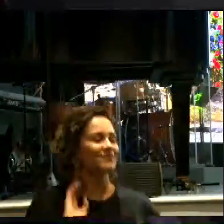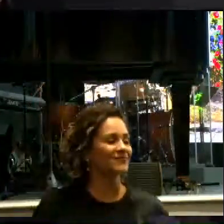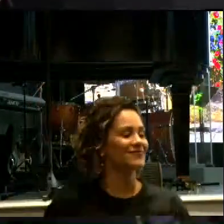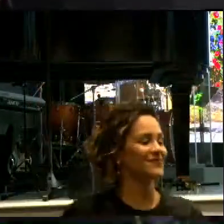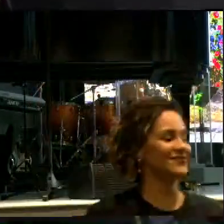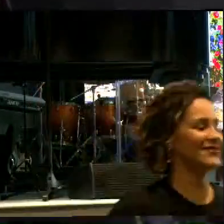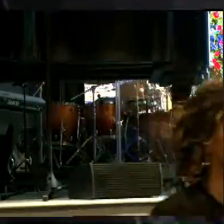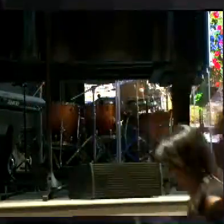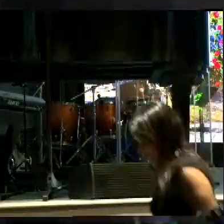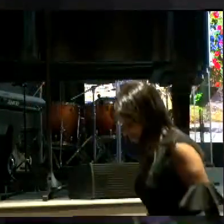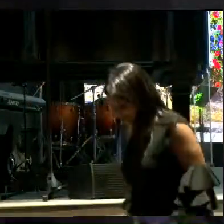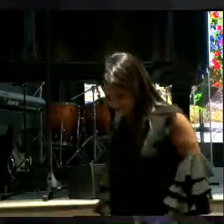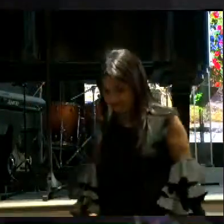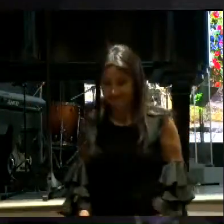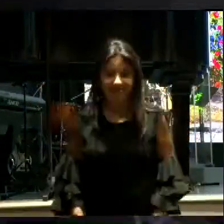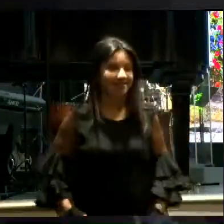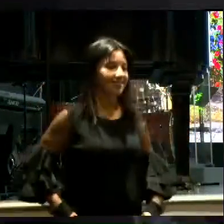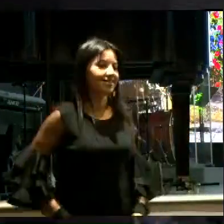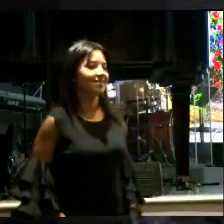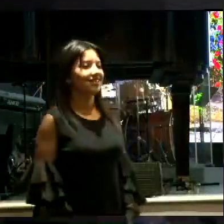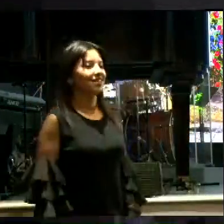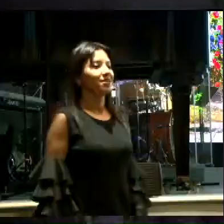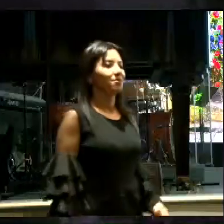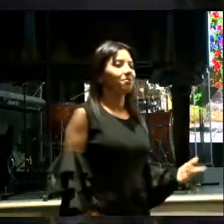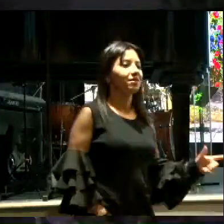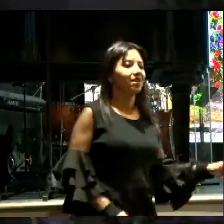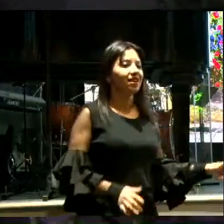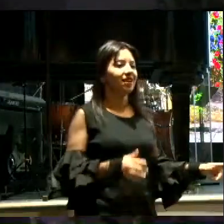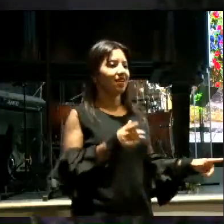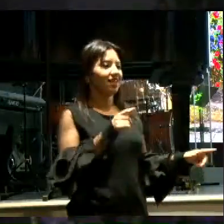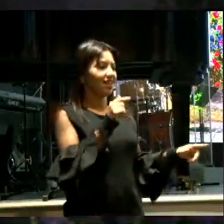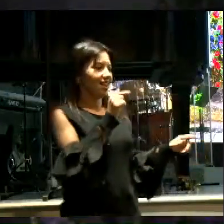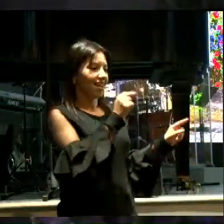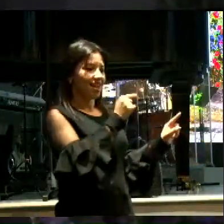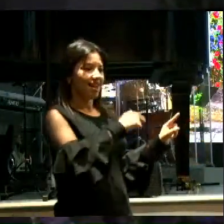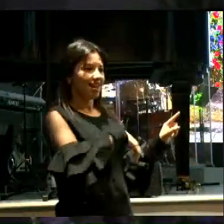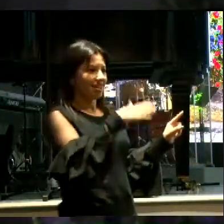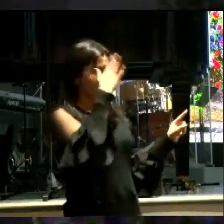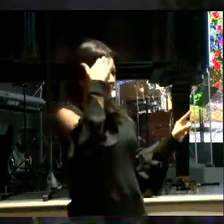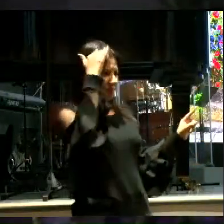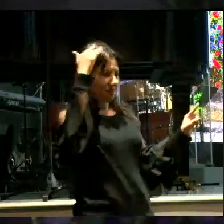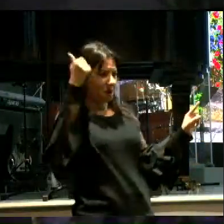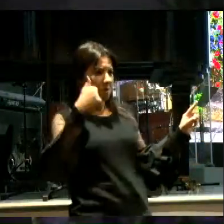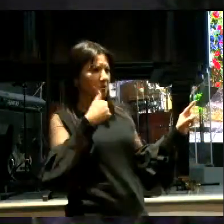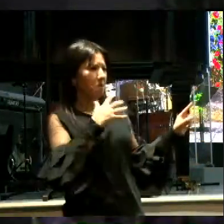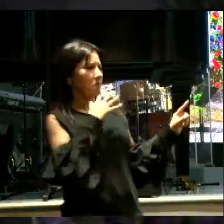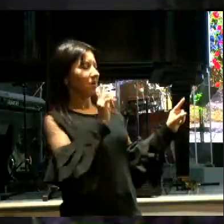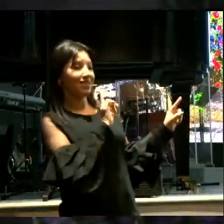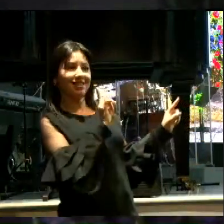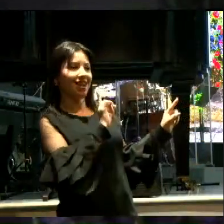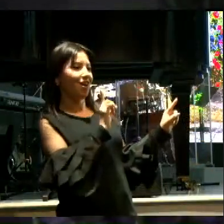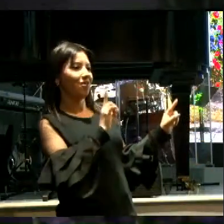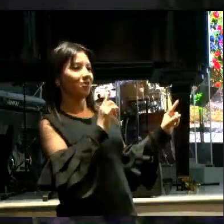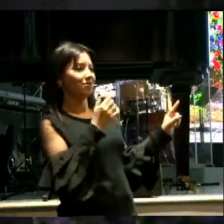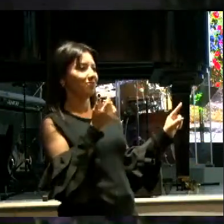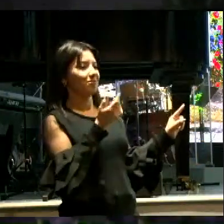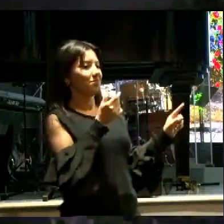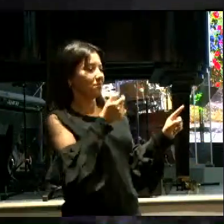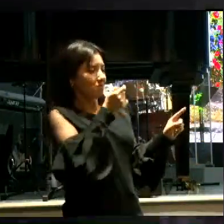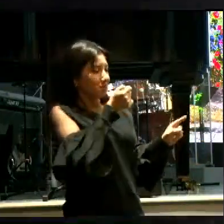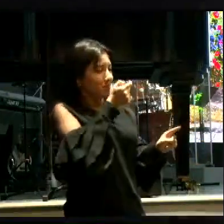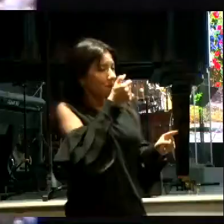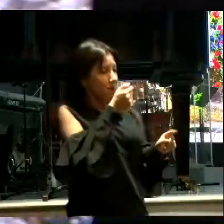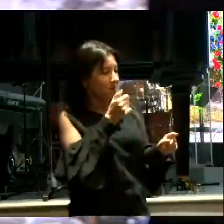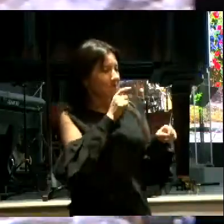E outra, não sabia que ele era famoso, fiquei sabendo um tempo atrás, tá?